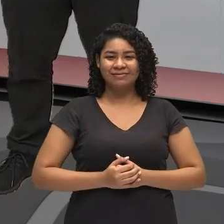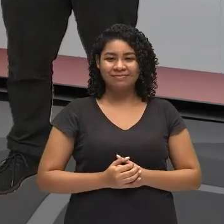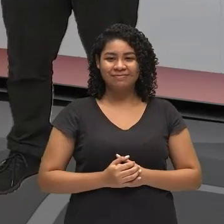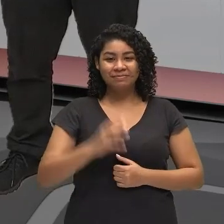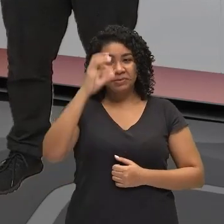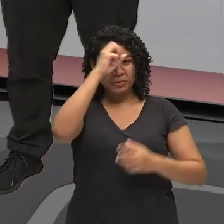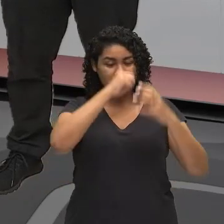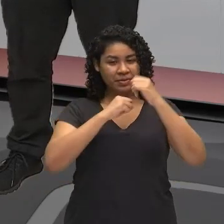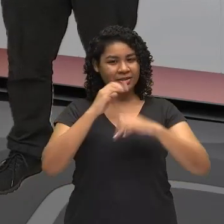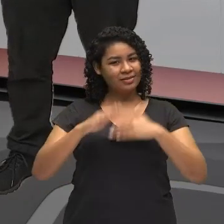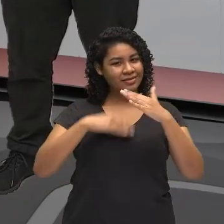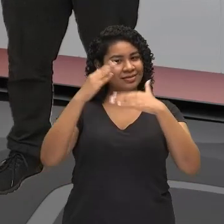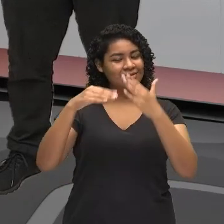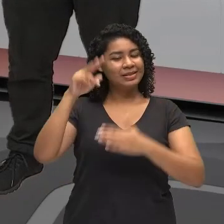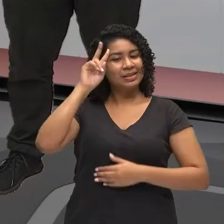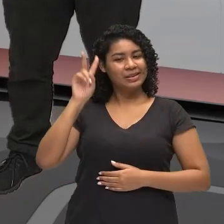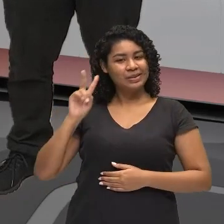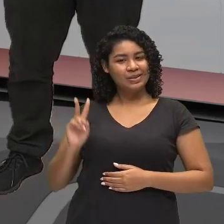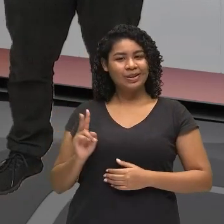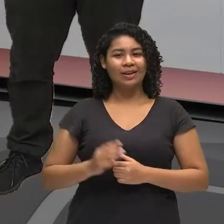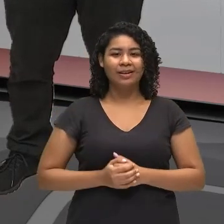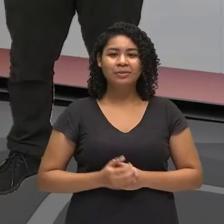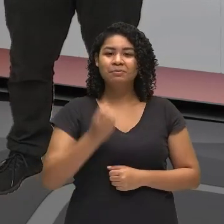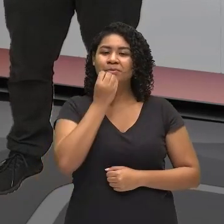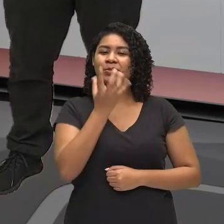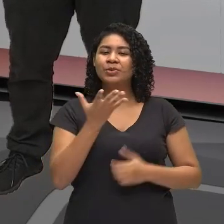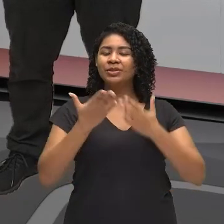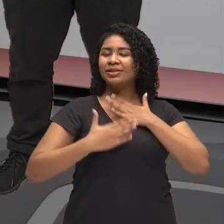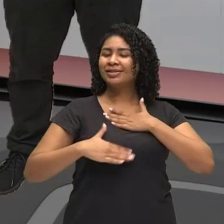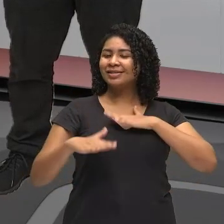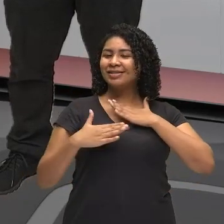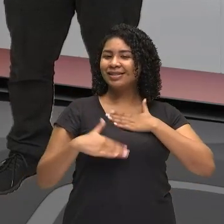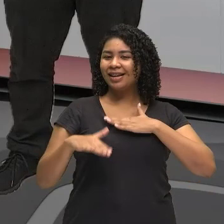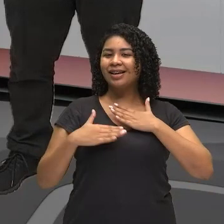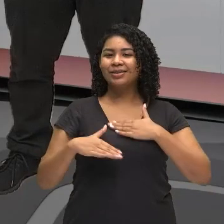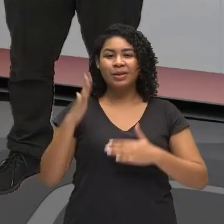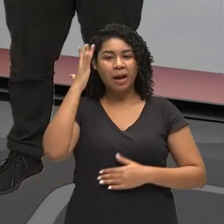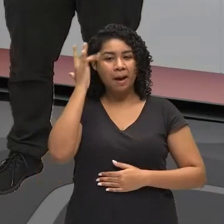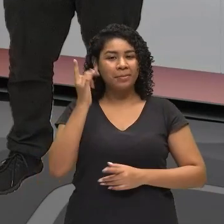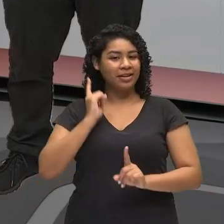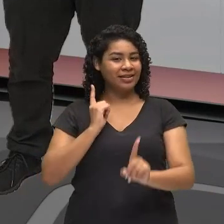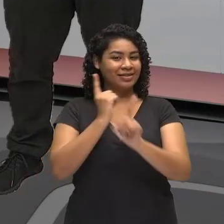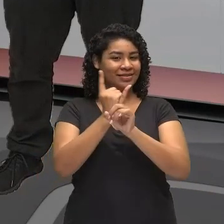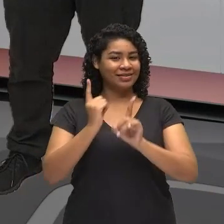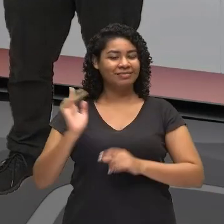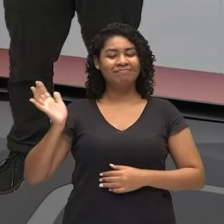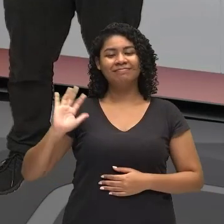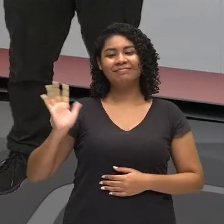aprendizado de história. Então, gente, bom descanso para vocês e amanhã a gente se encontra.